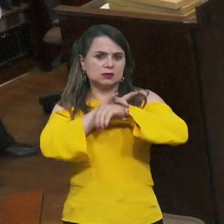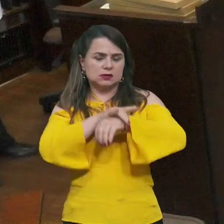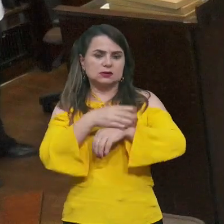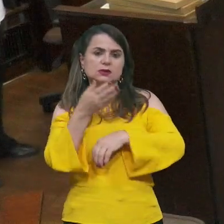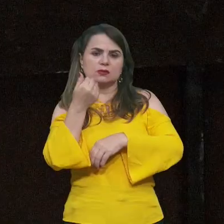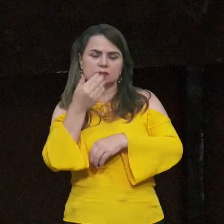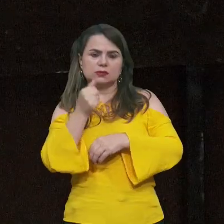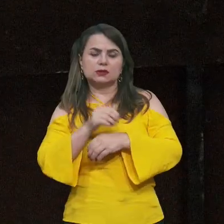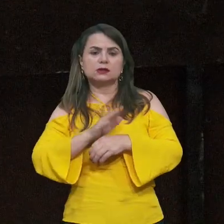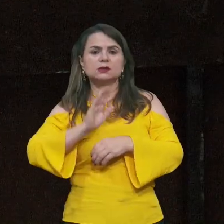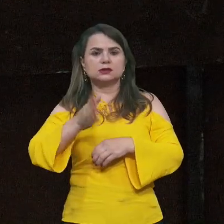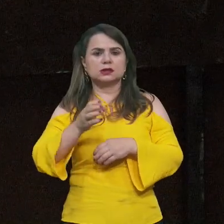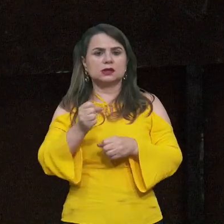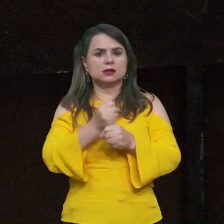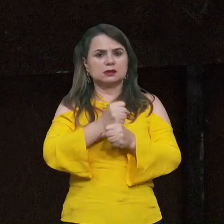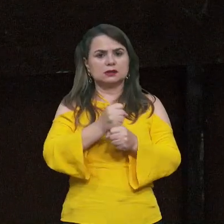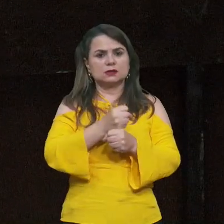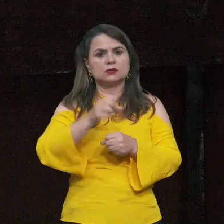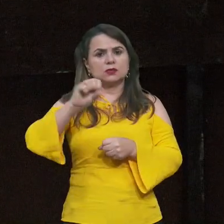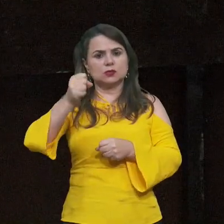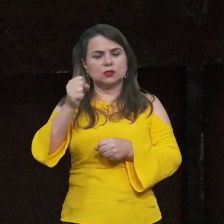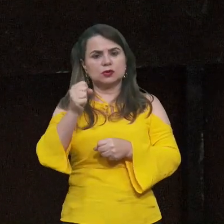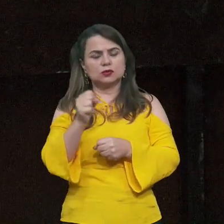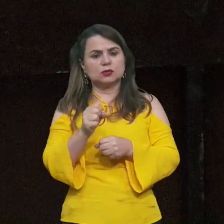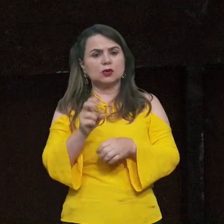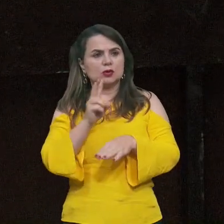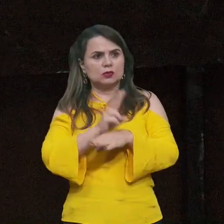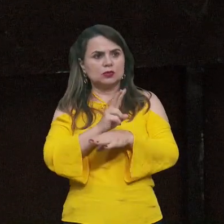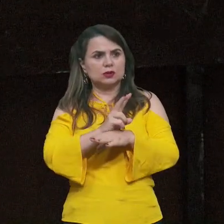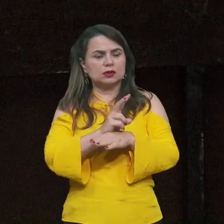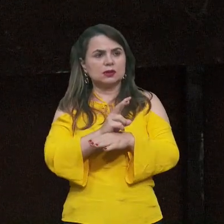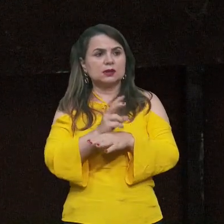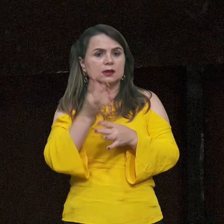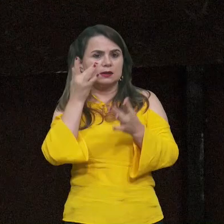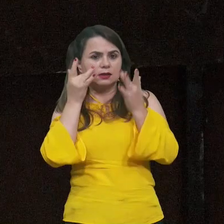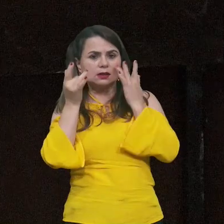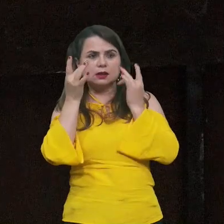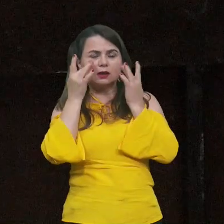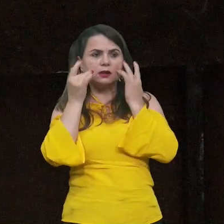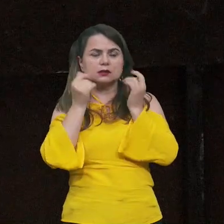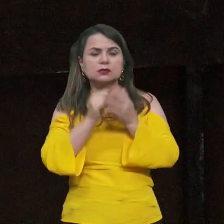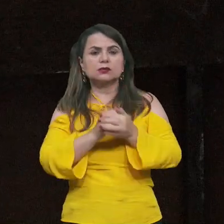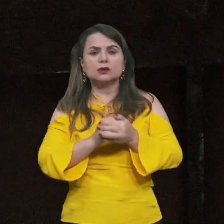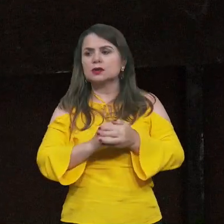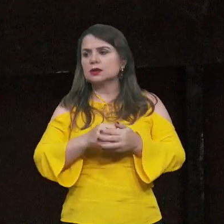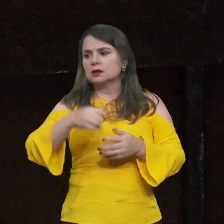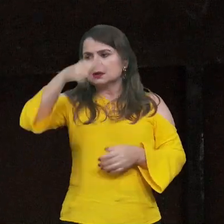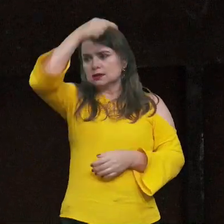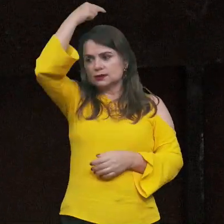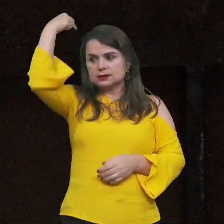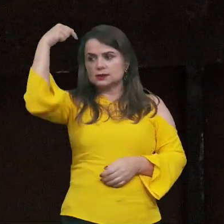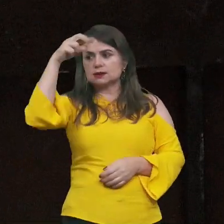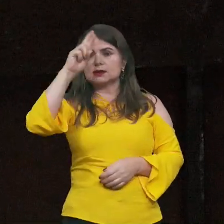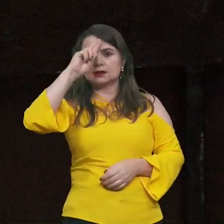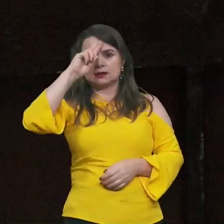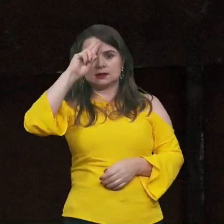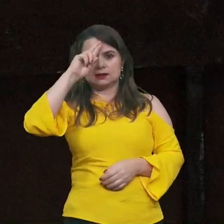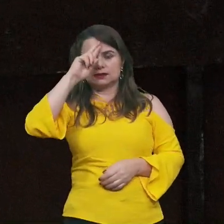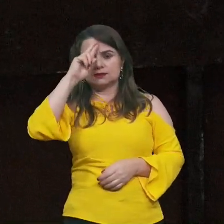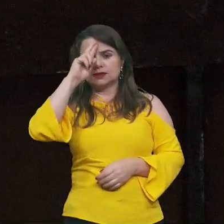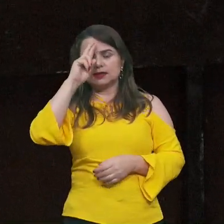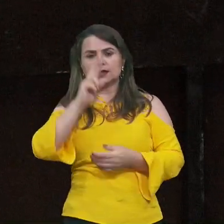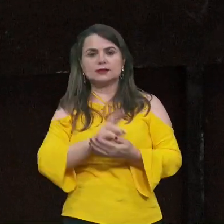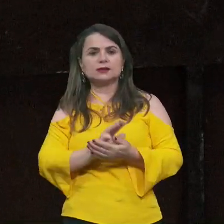é coordenadora do Grupo de Teatro Paixão de Cristo, na paróquia Santa Rita de Cássia, que frequenta e participa há mais